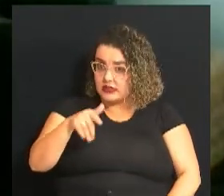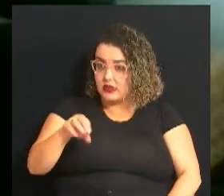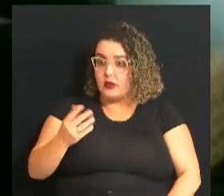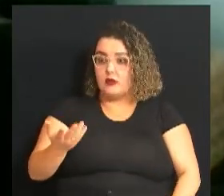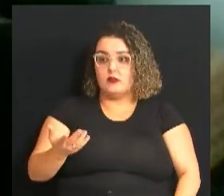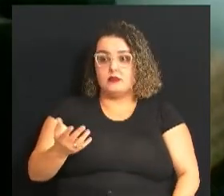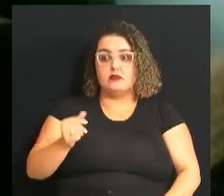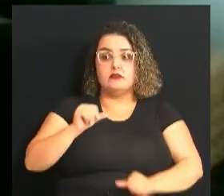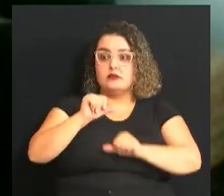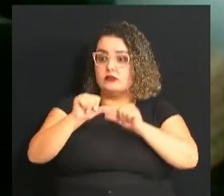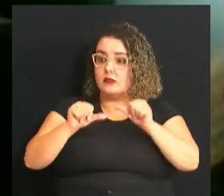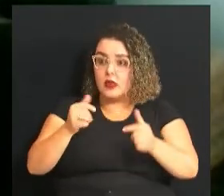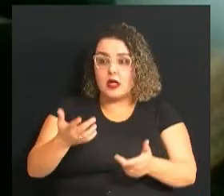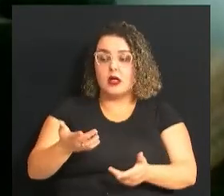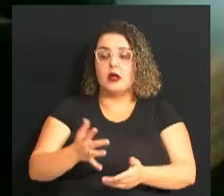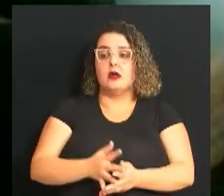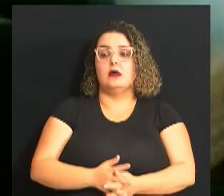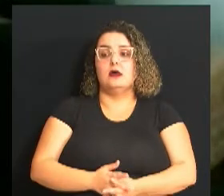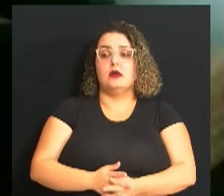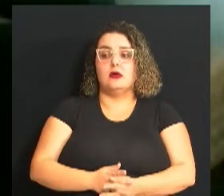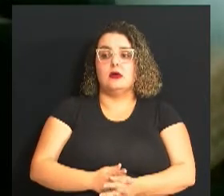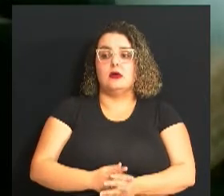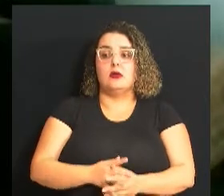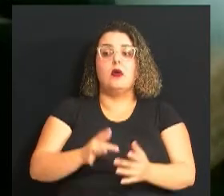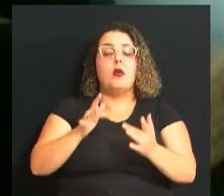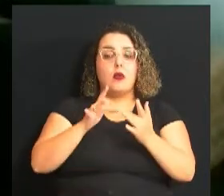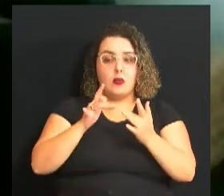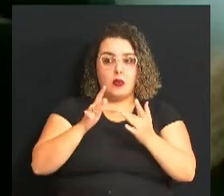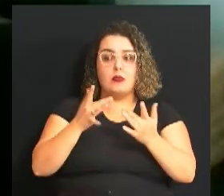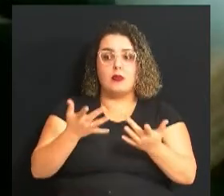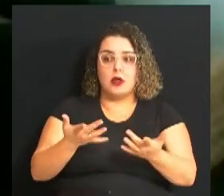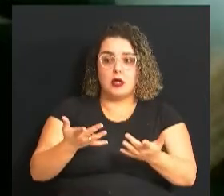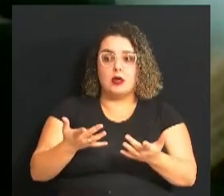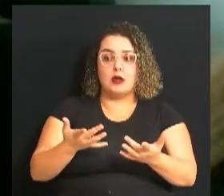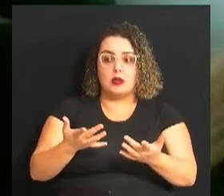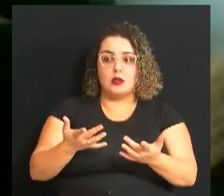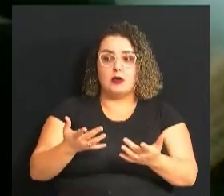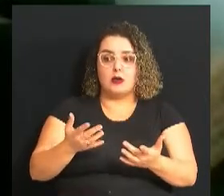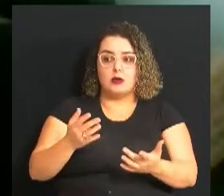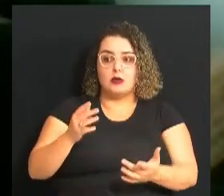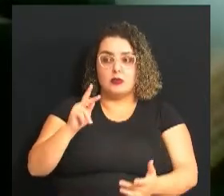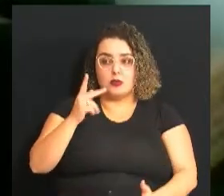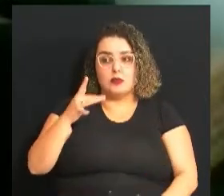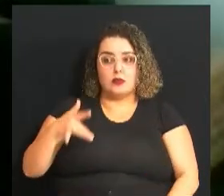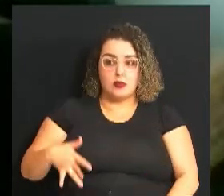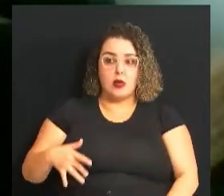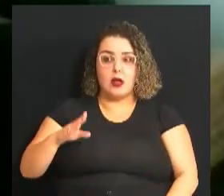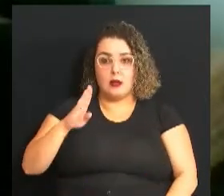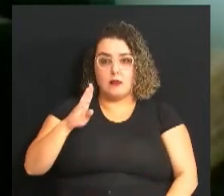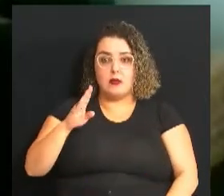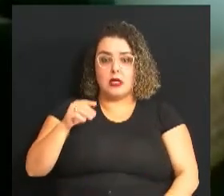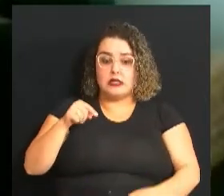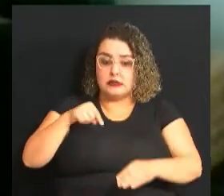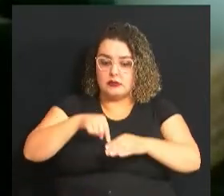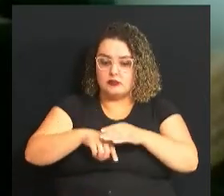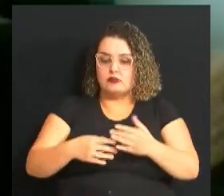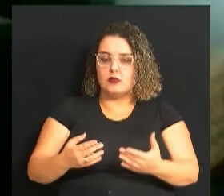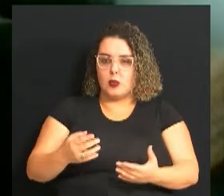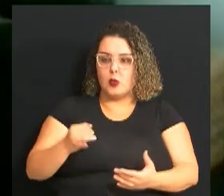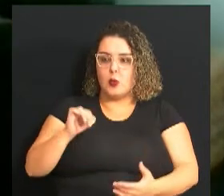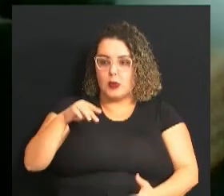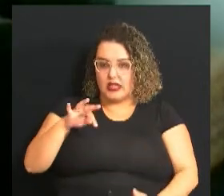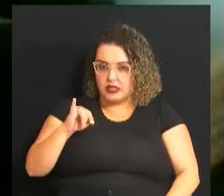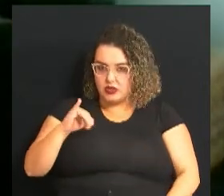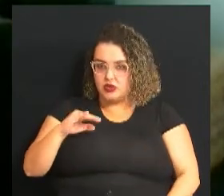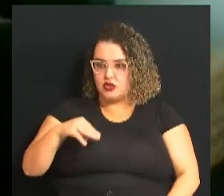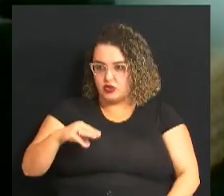até por contato pessoal, no caso da hepatite B, mas é um contato muito íntimo, domiciliar,